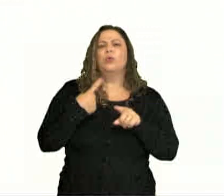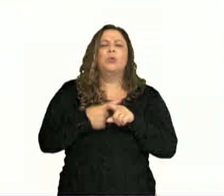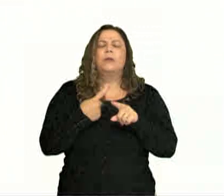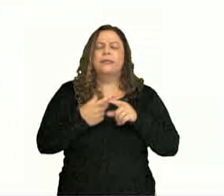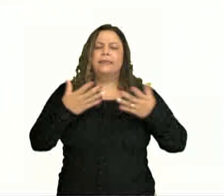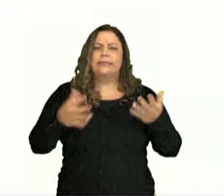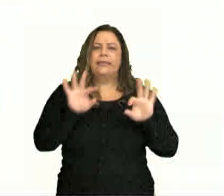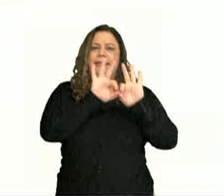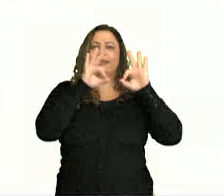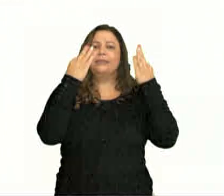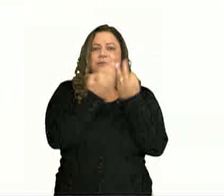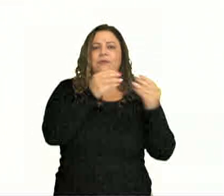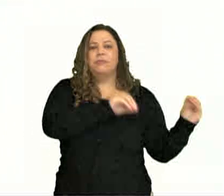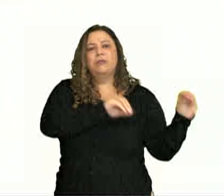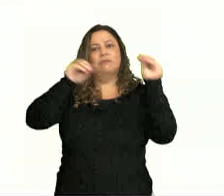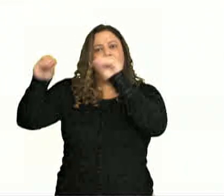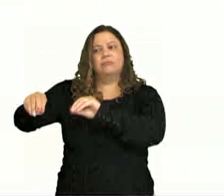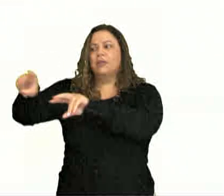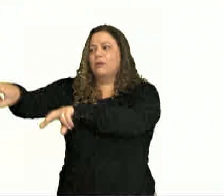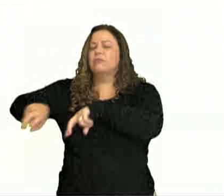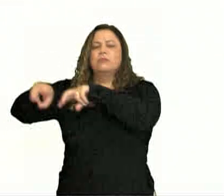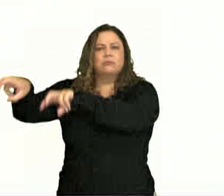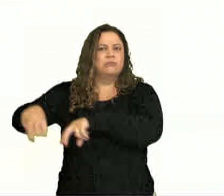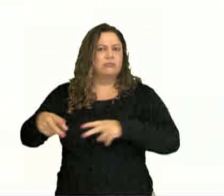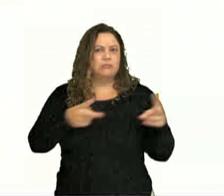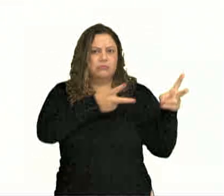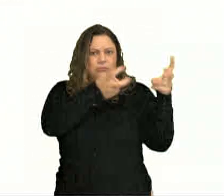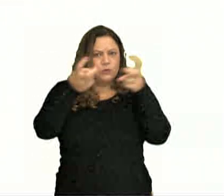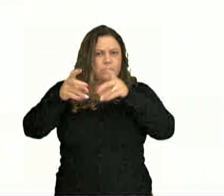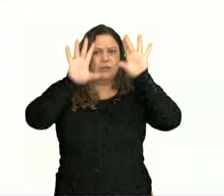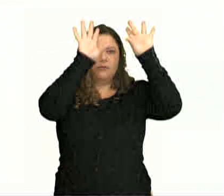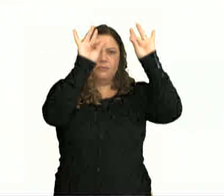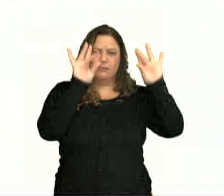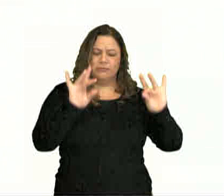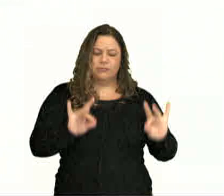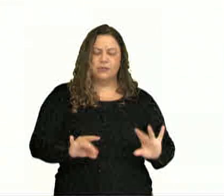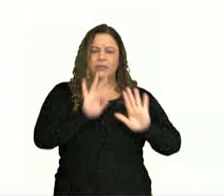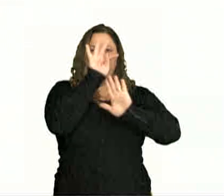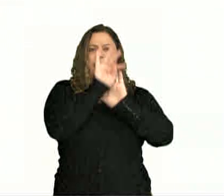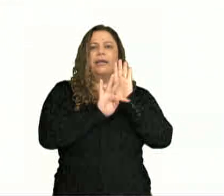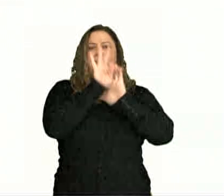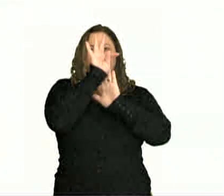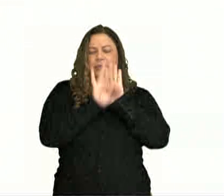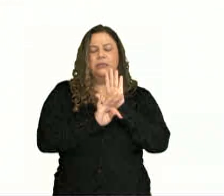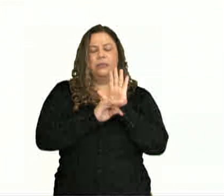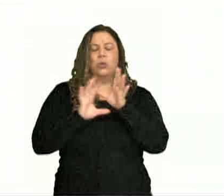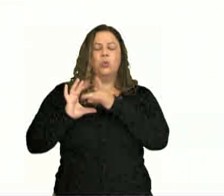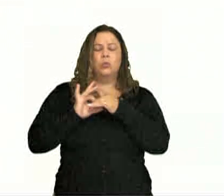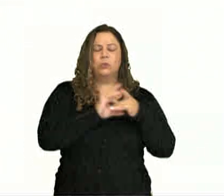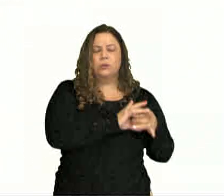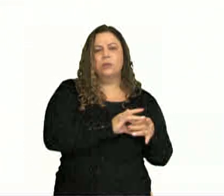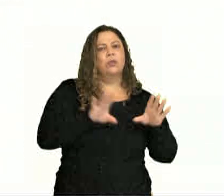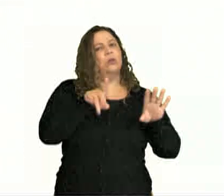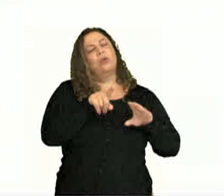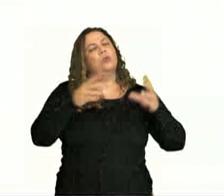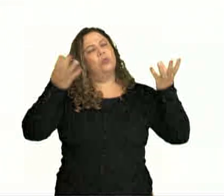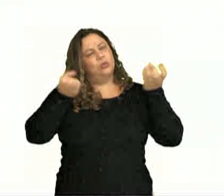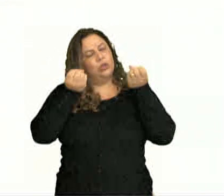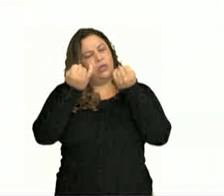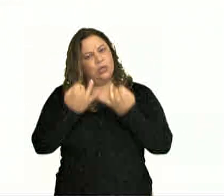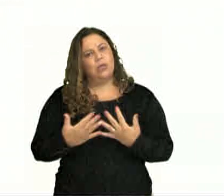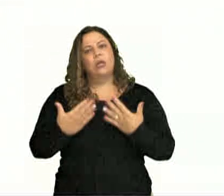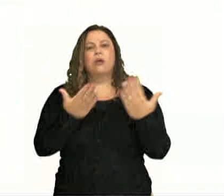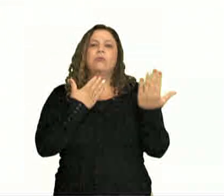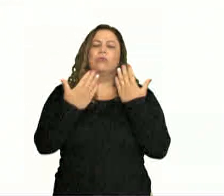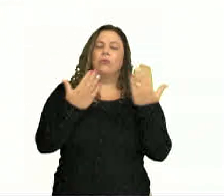para o campo? Observe alguns detalhes aqui no texto, né? Contextualizando o que a gente acabou de conversar